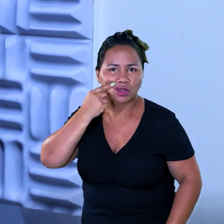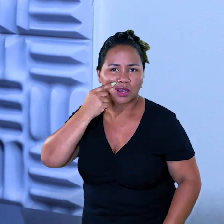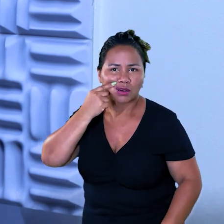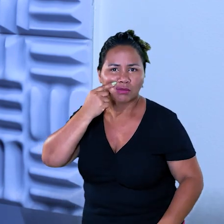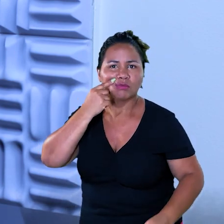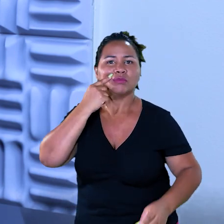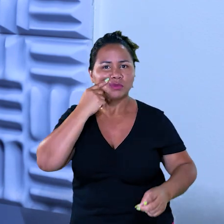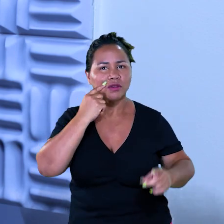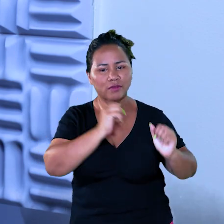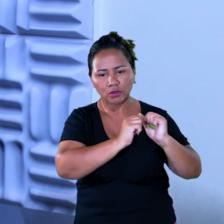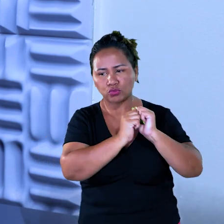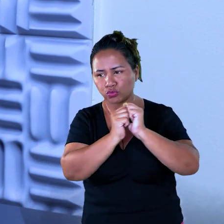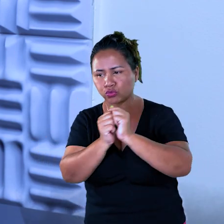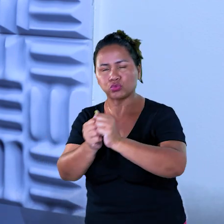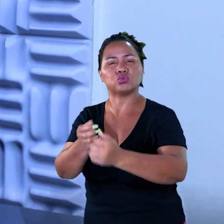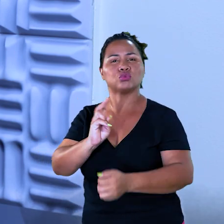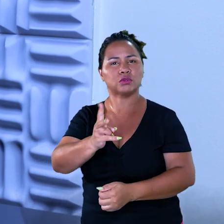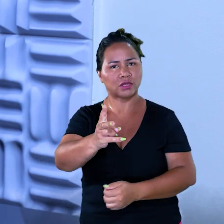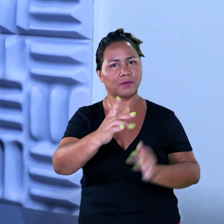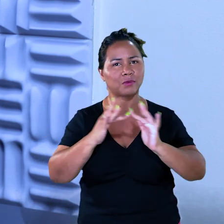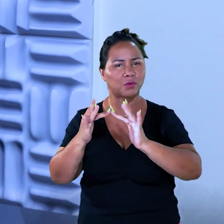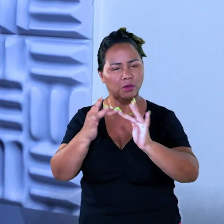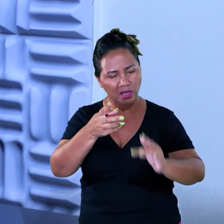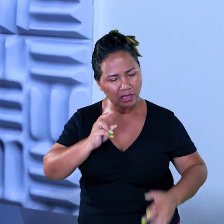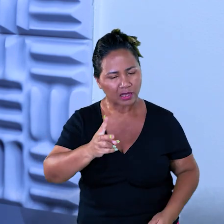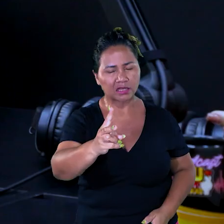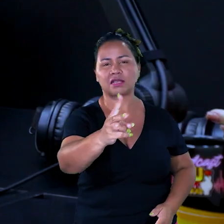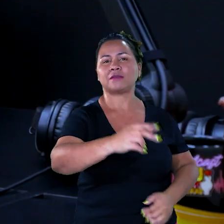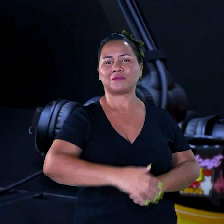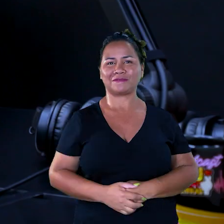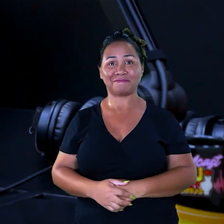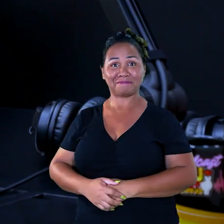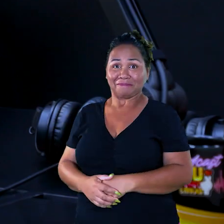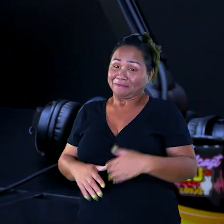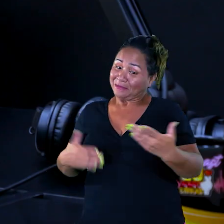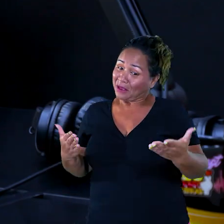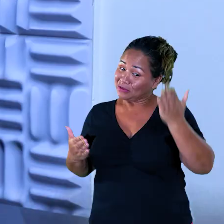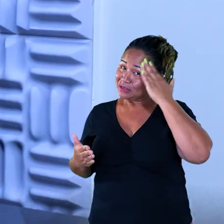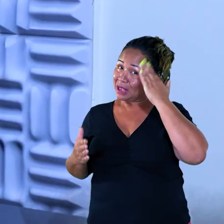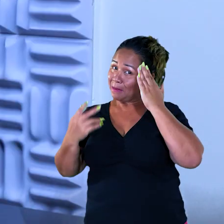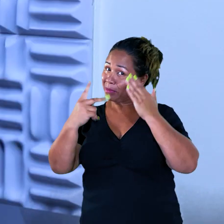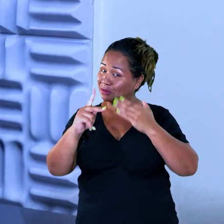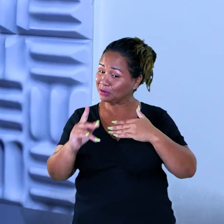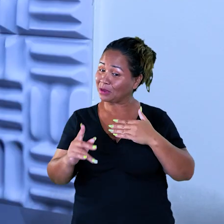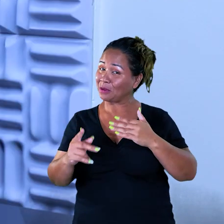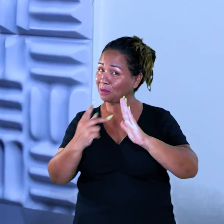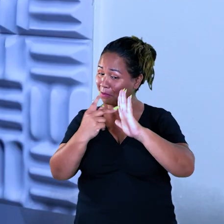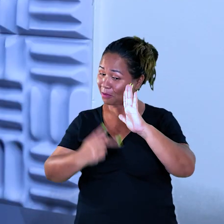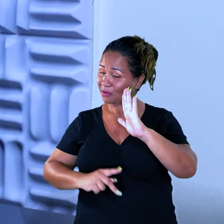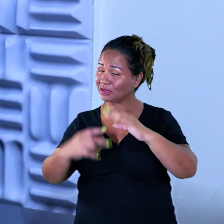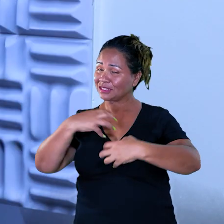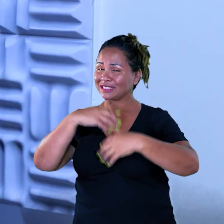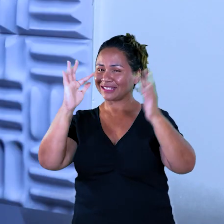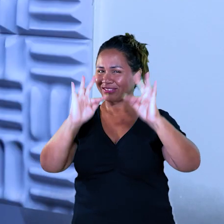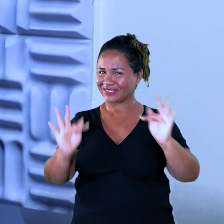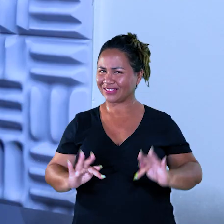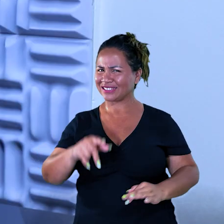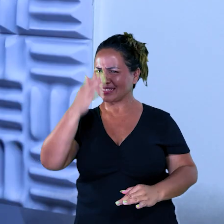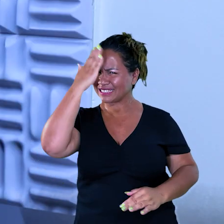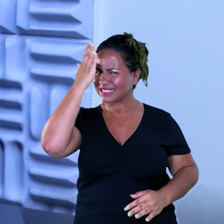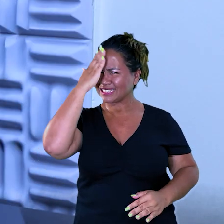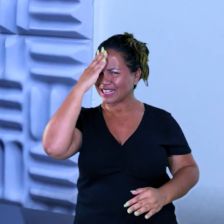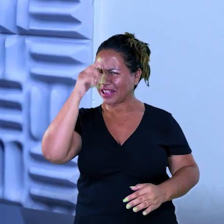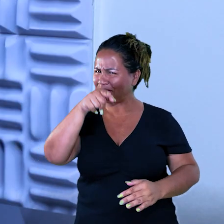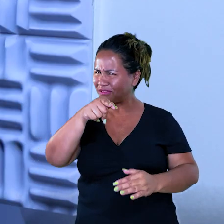Bom, sabendo dos seus futuros planos, fico muito feliz, porque você sabe que você entrando para a área da guia interpretação